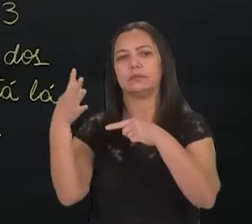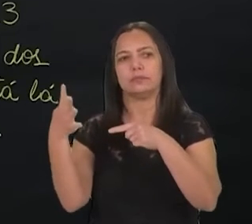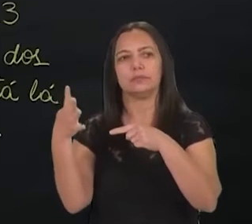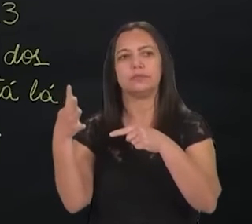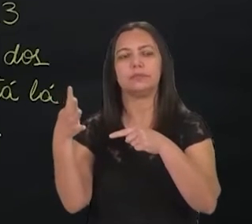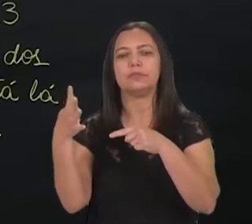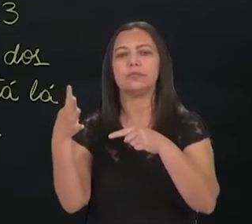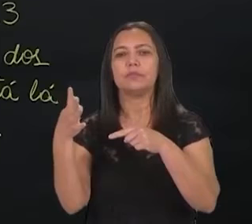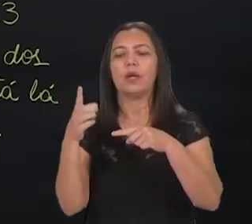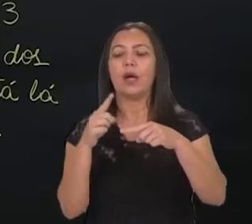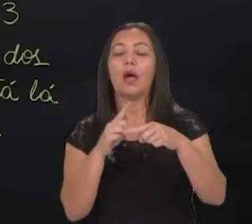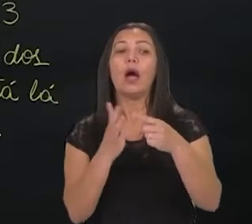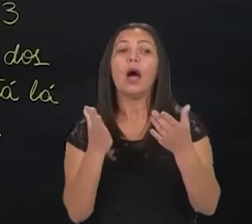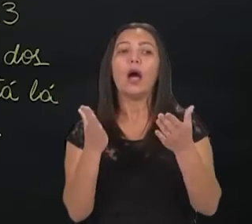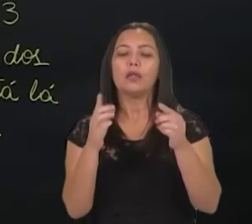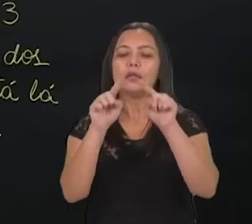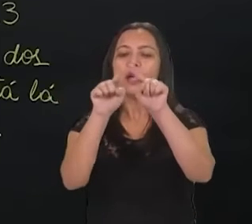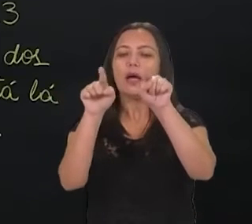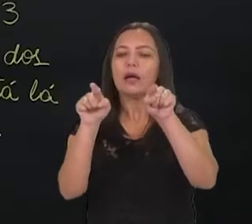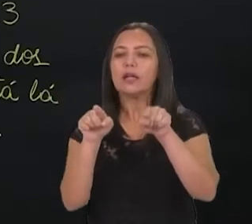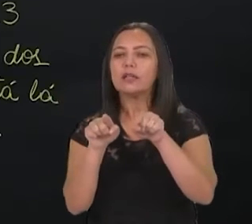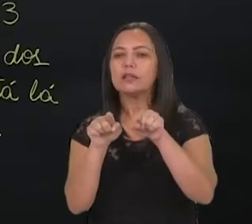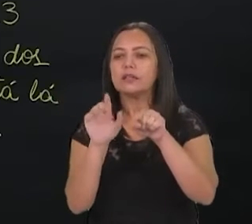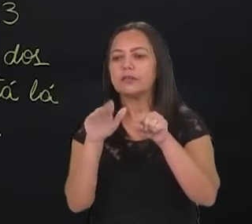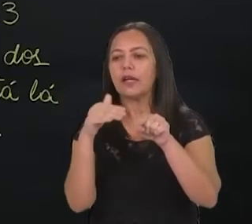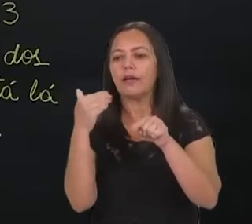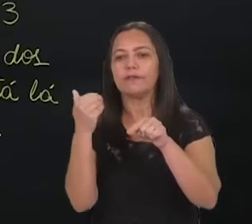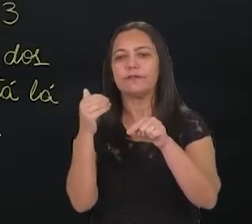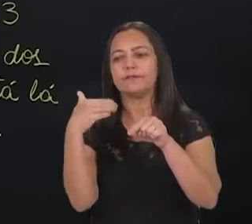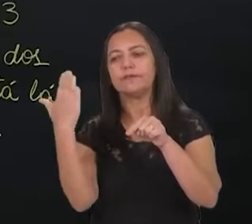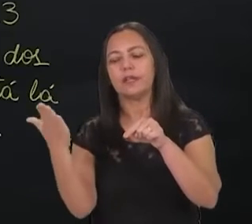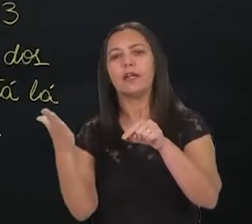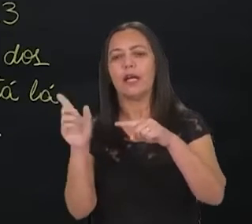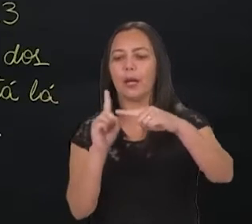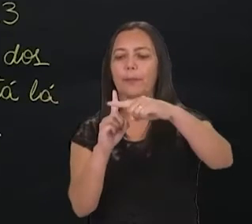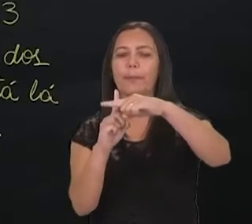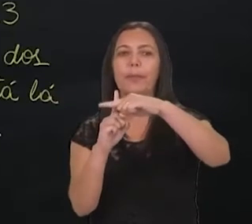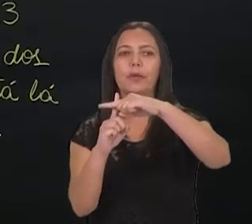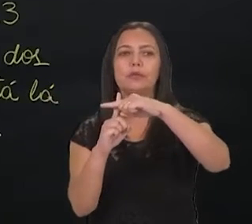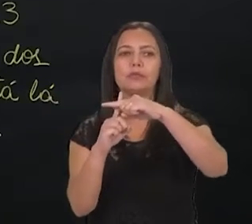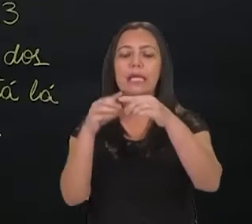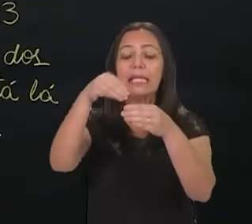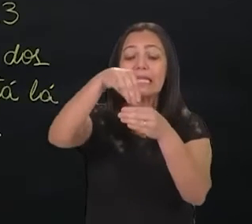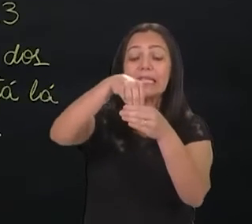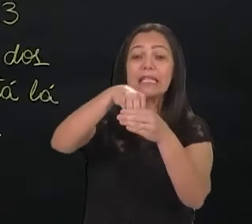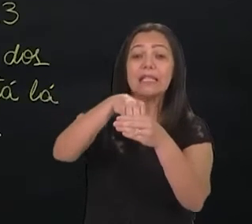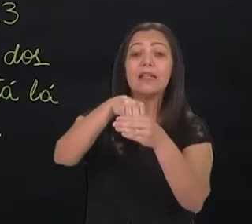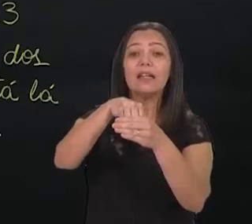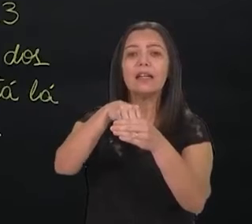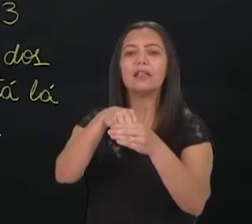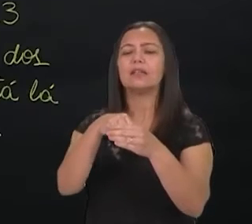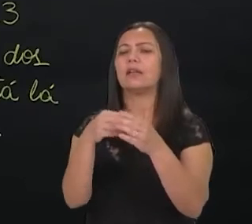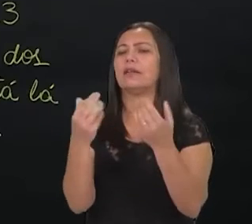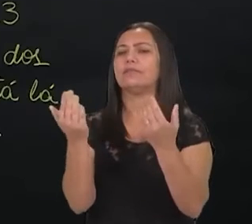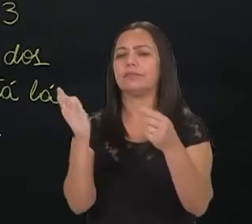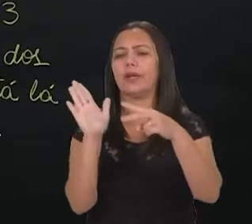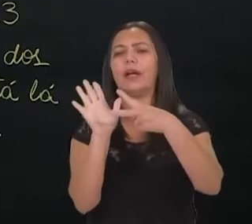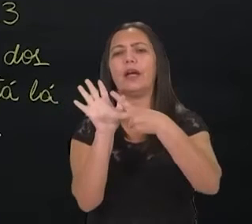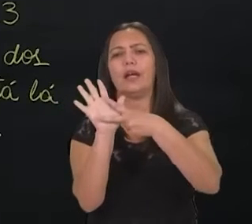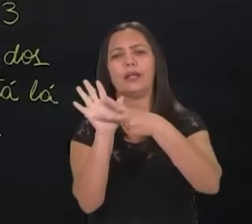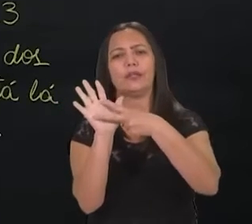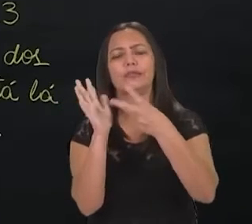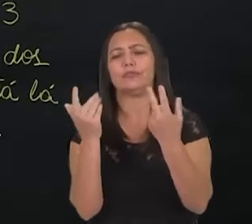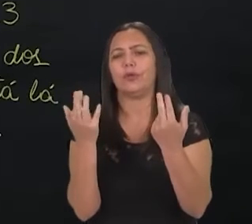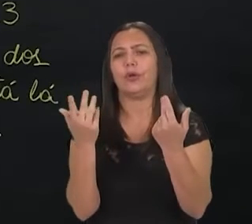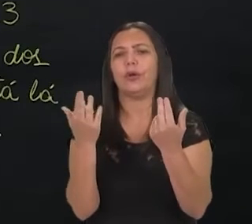de agora o sinal na frente do parênteses ser positivo, esse valor que está aqui dentro também se